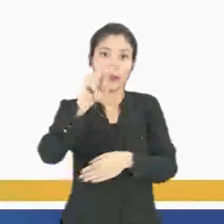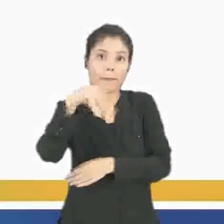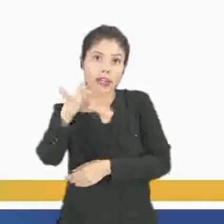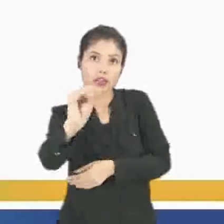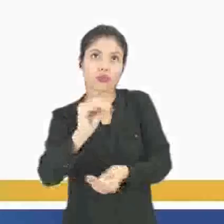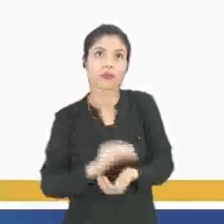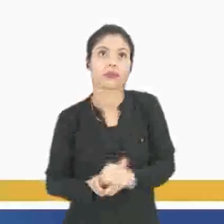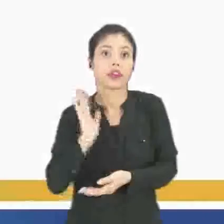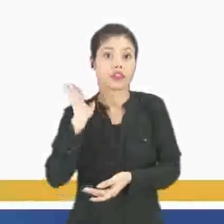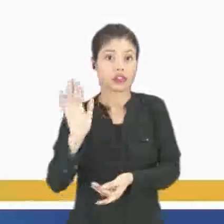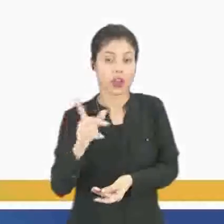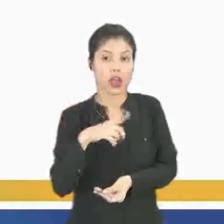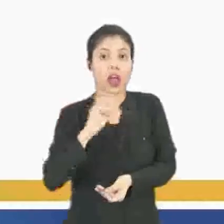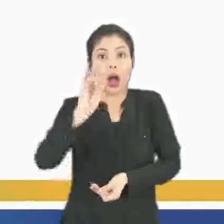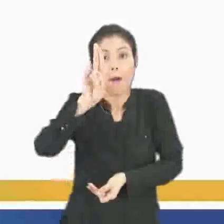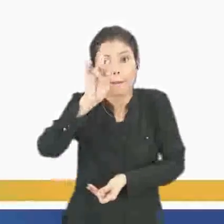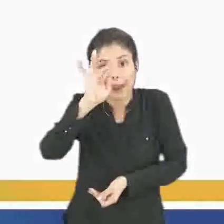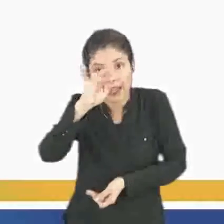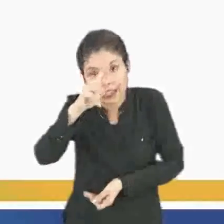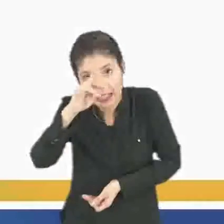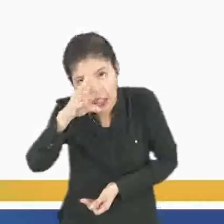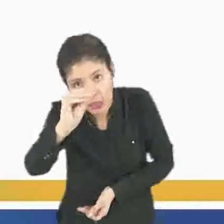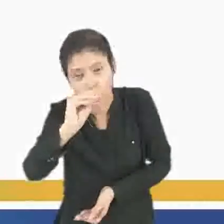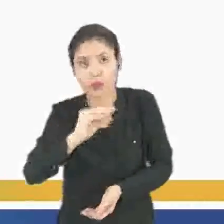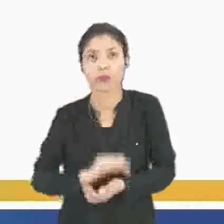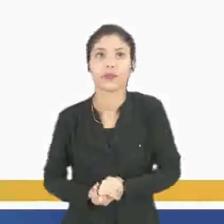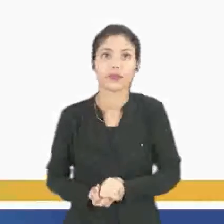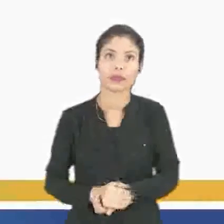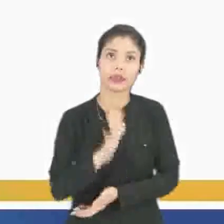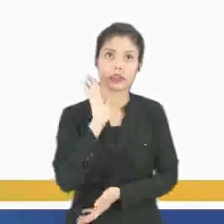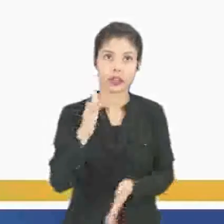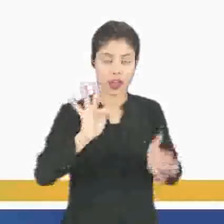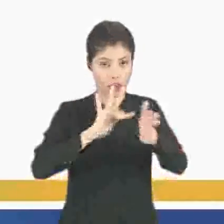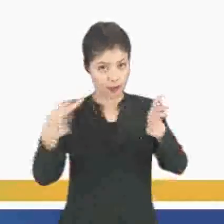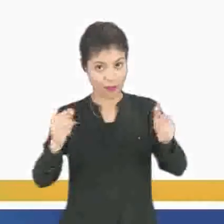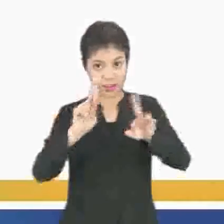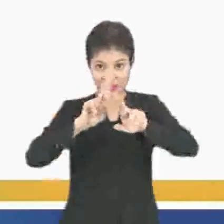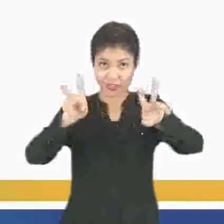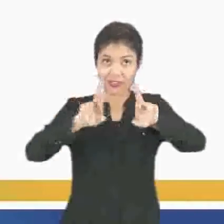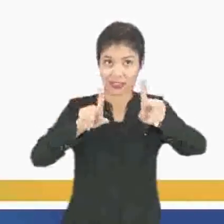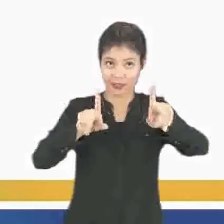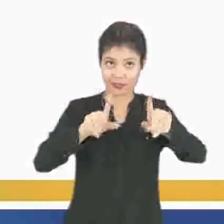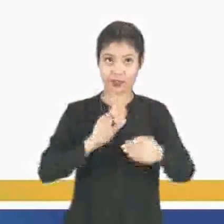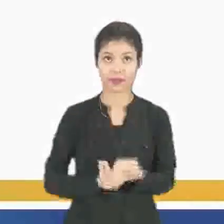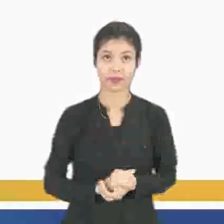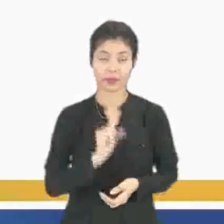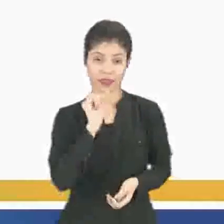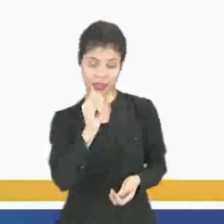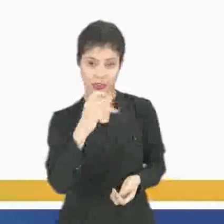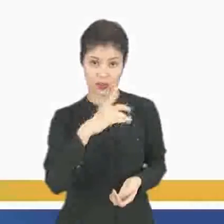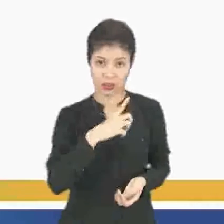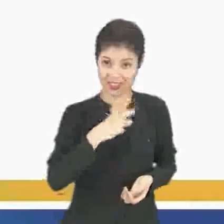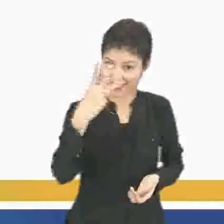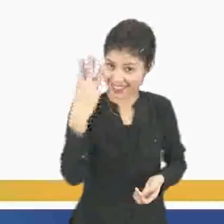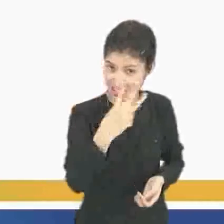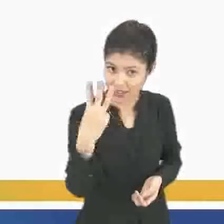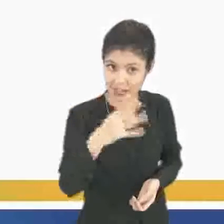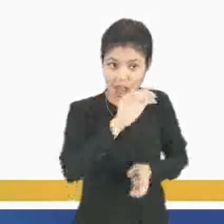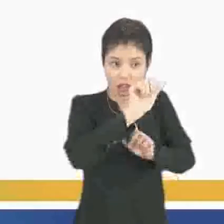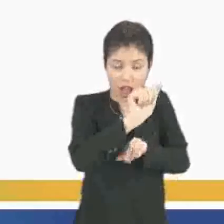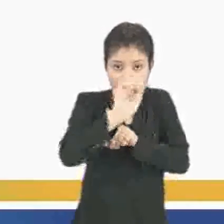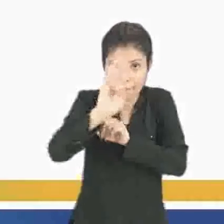médio. Em relação ao baricentro, a fórmula é diferente. Tu vai ter, se eu tenho 3 pontos, porque eu tenho